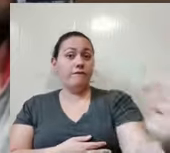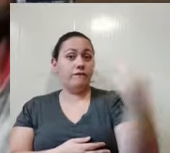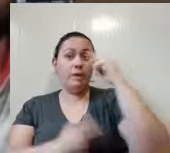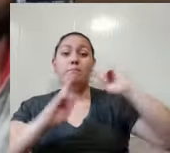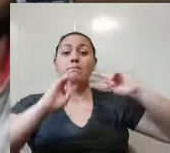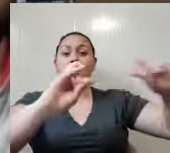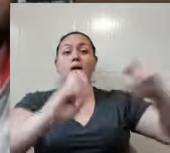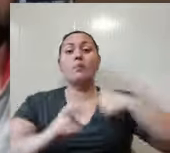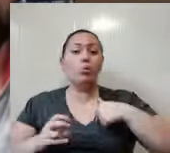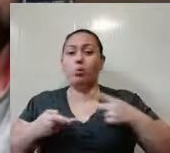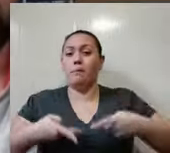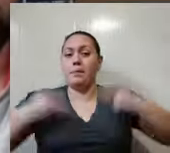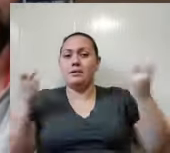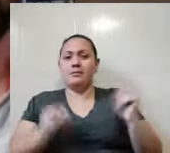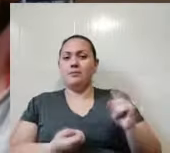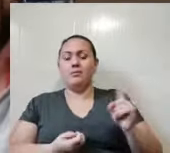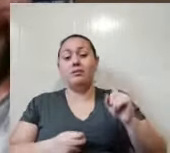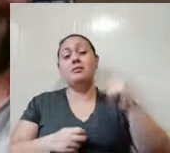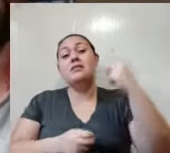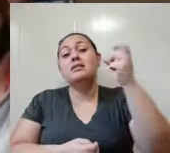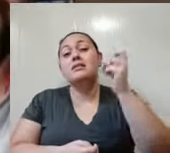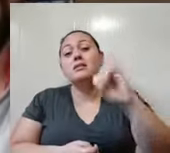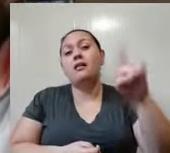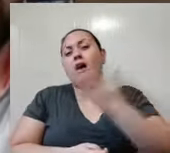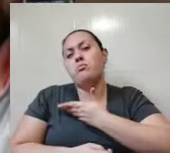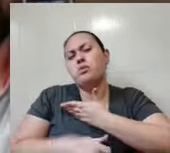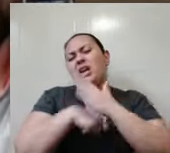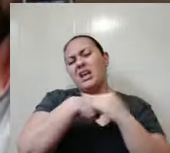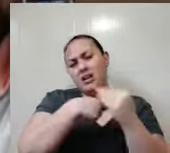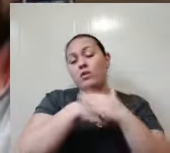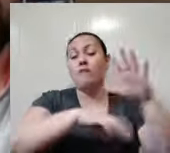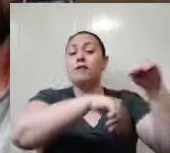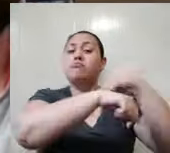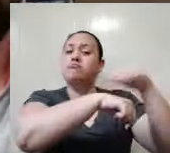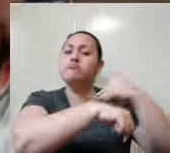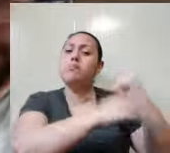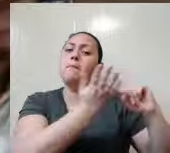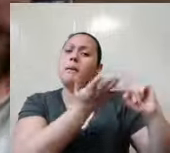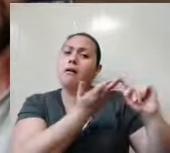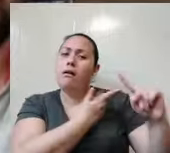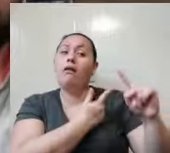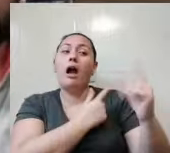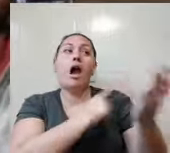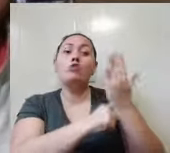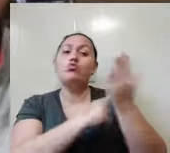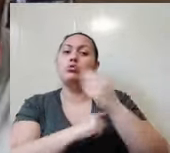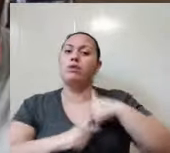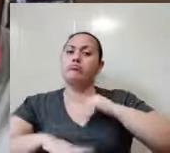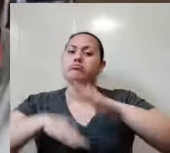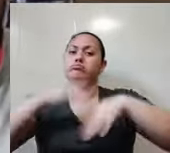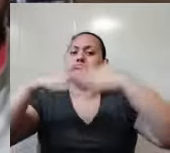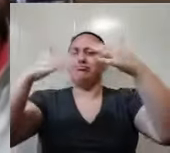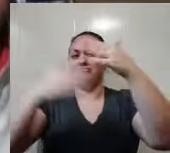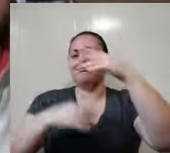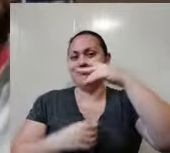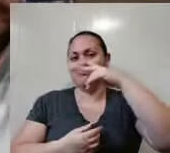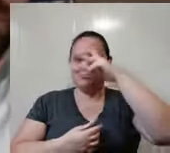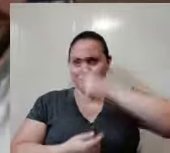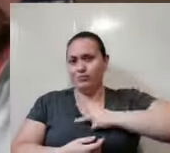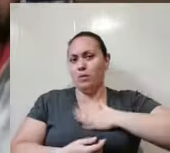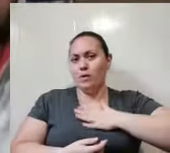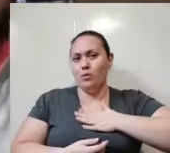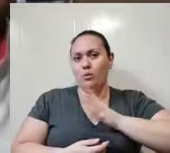coisas que quem tá de fora percebe mais. Considerando que um amigo é uma pessoa querida, talvez pode fazer apontamentos, inclusive, que façam muito sentido